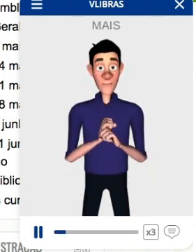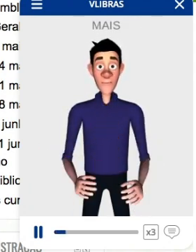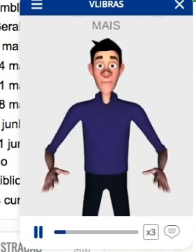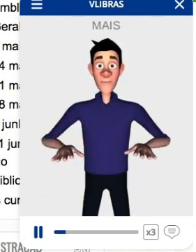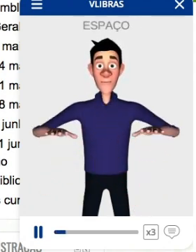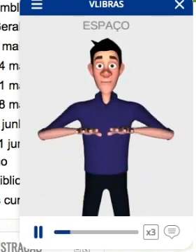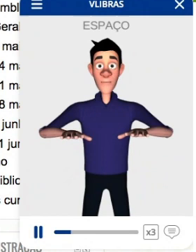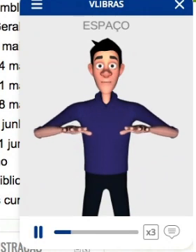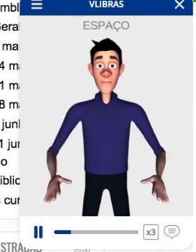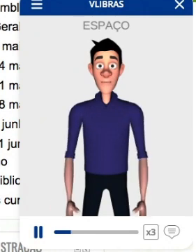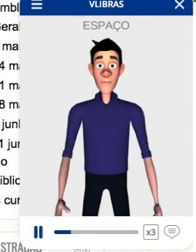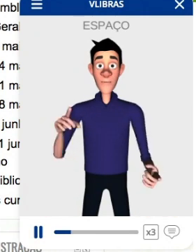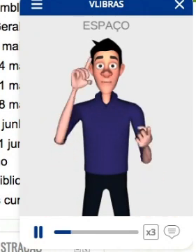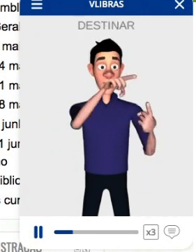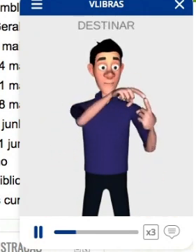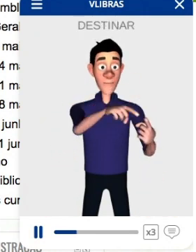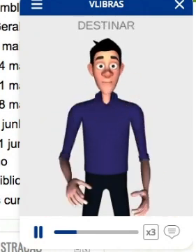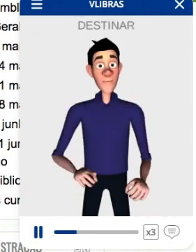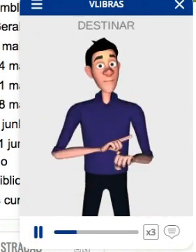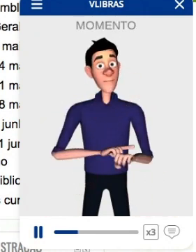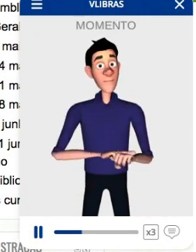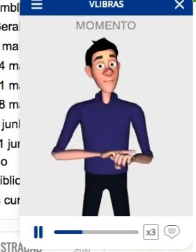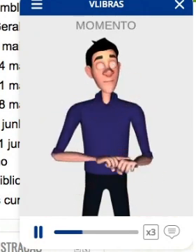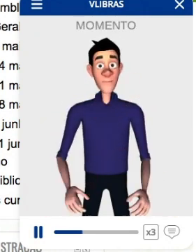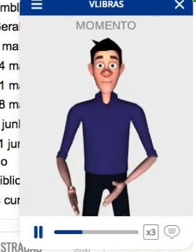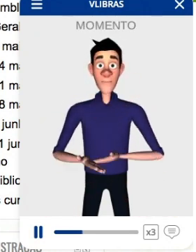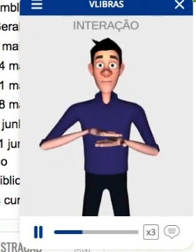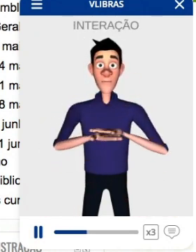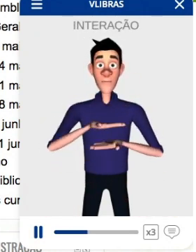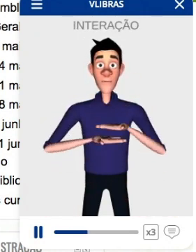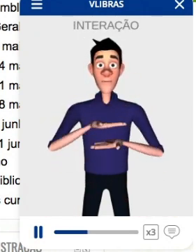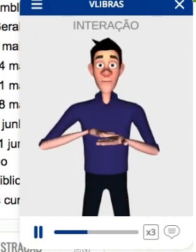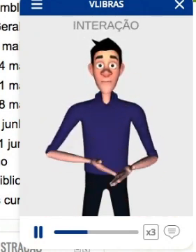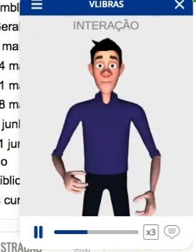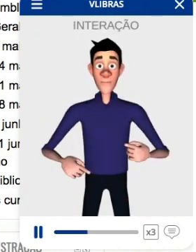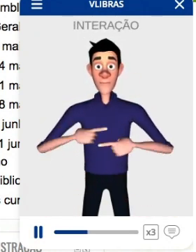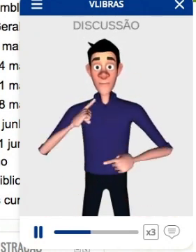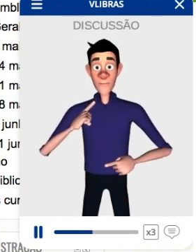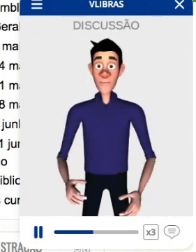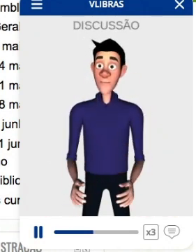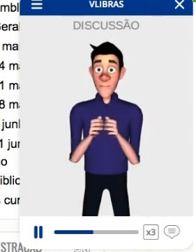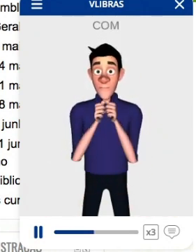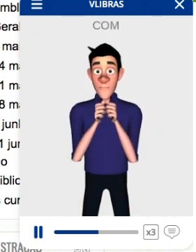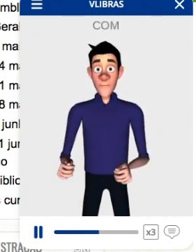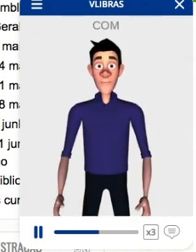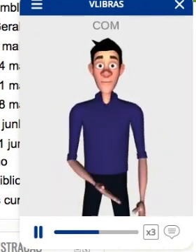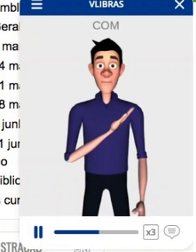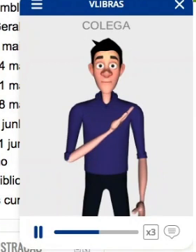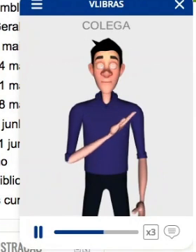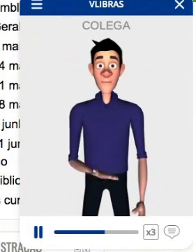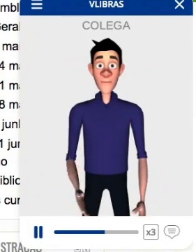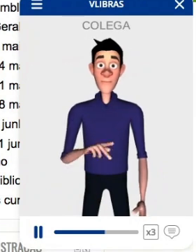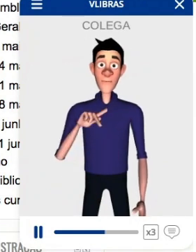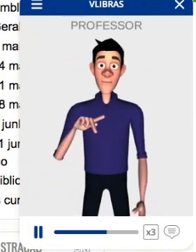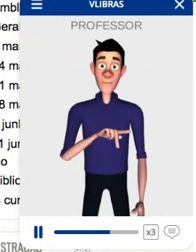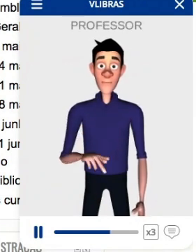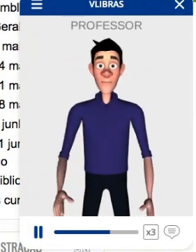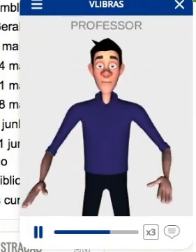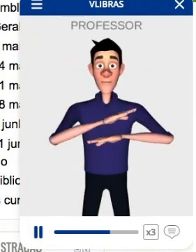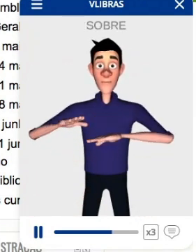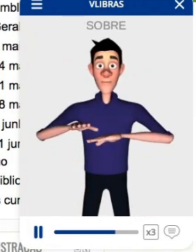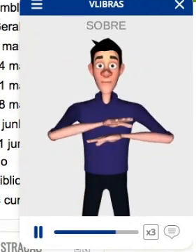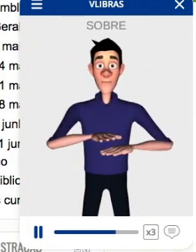de acordo com os sinais, ou ele vai soletrar quando ele não conseguir reconhecer ou quando não houver um